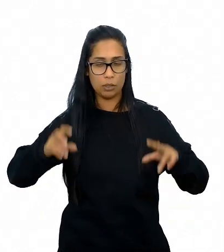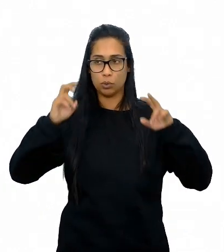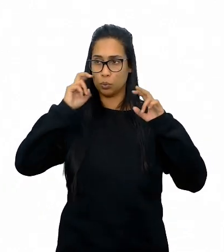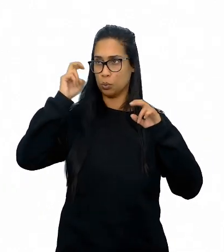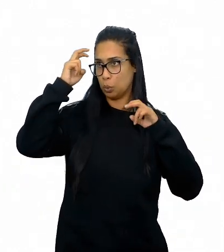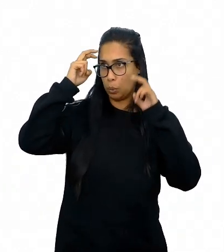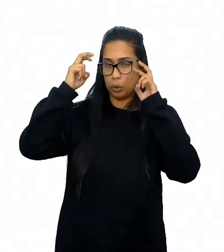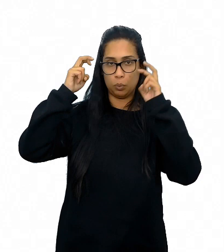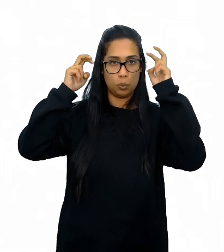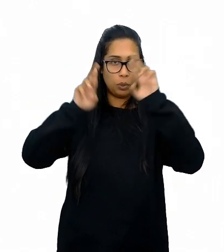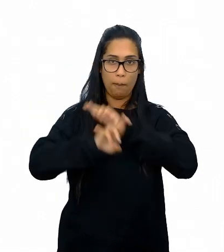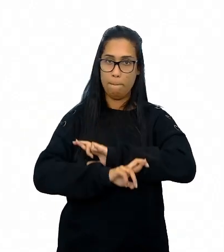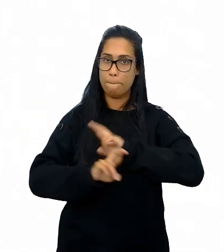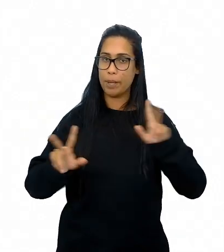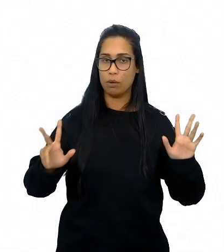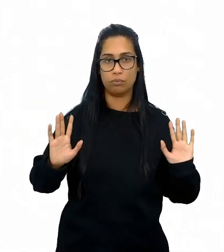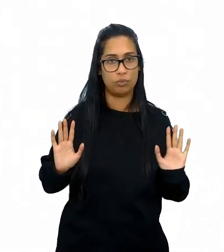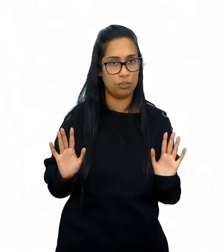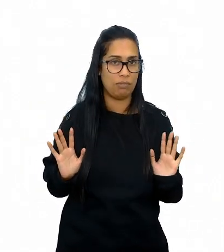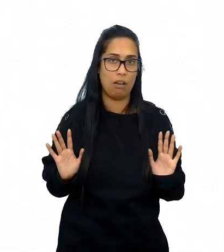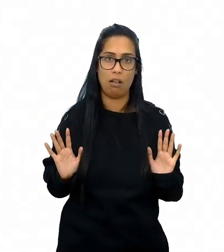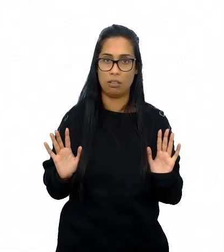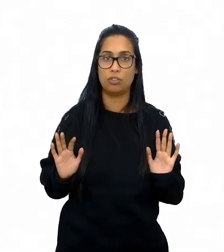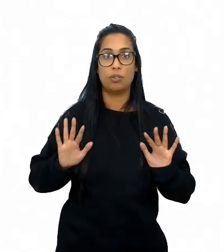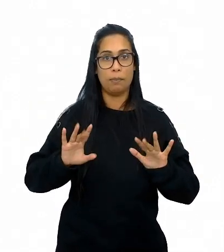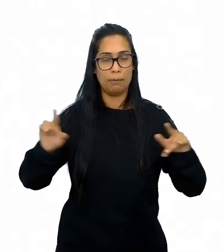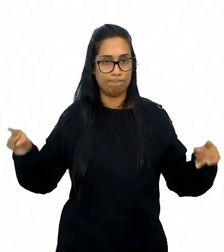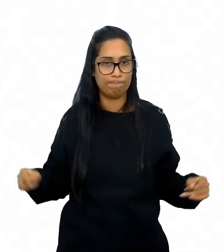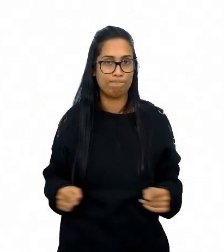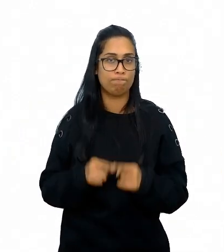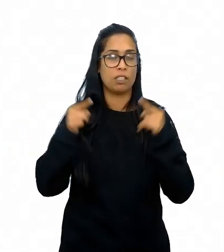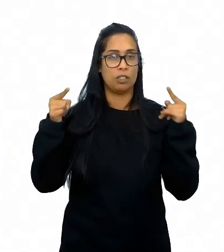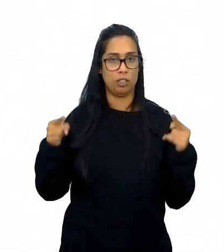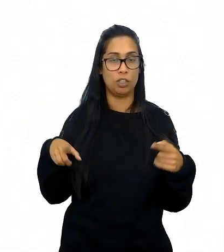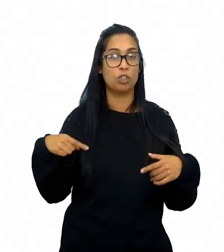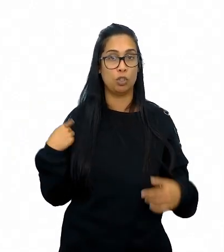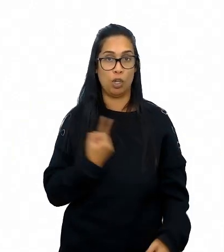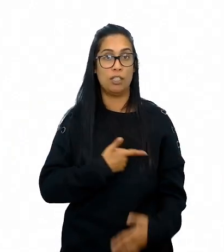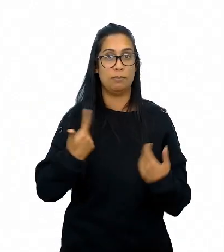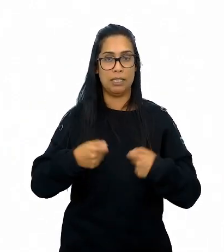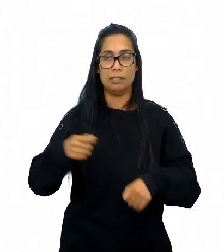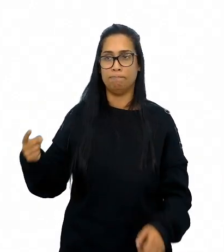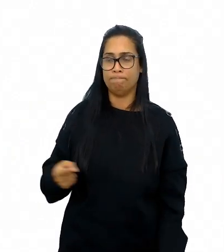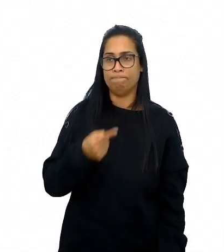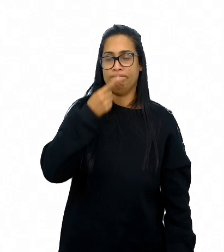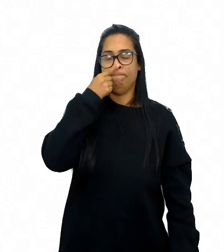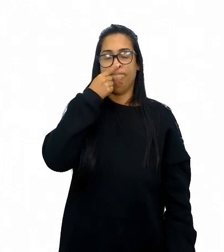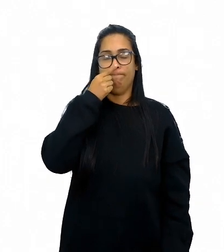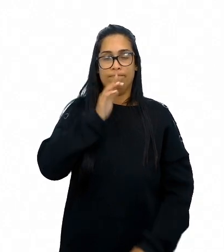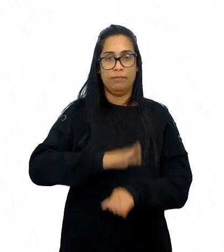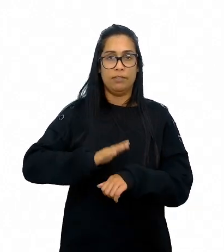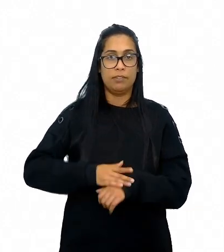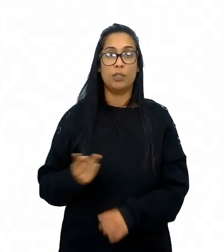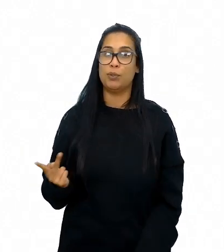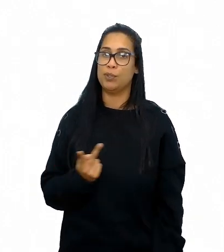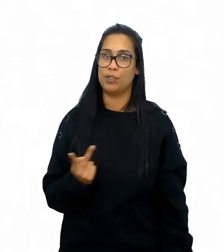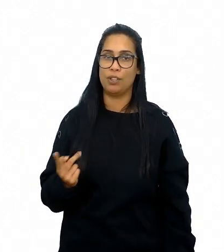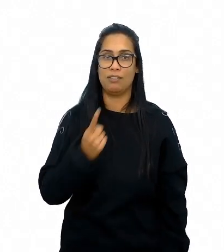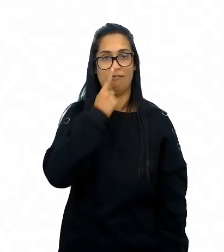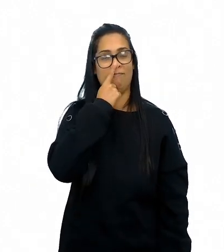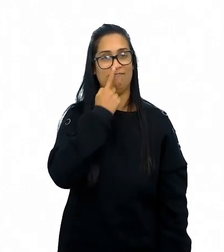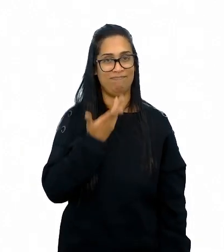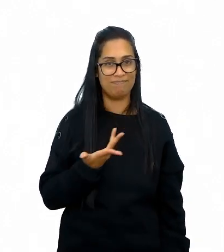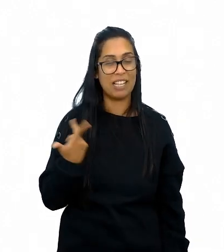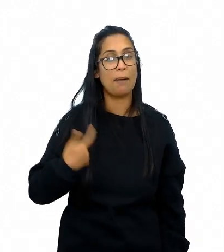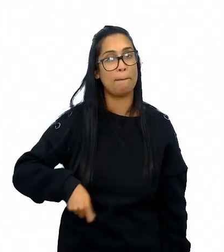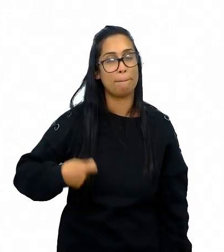Então, é muito importante quando a gente quer tentar aproximar algo que às vezes pode estar distante do nosso